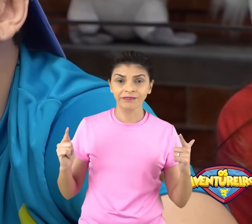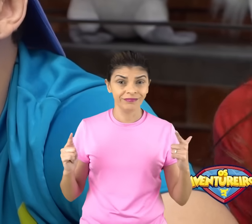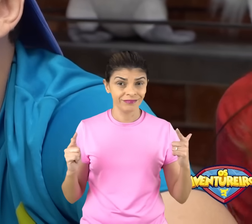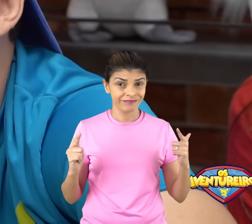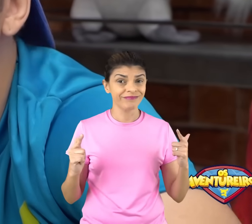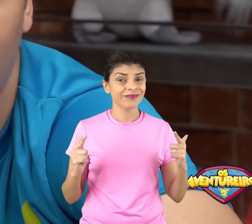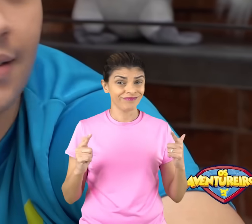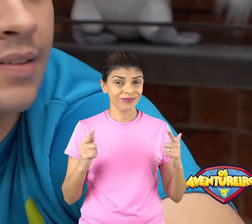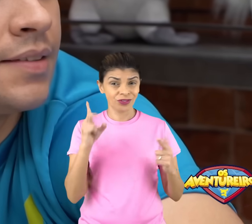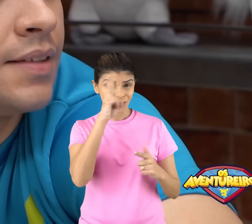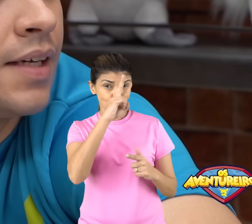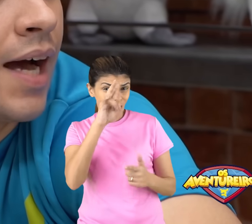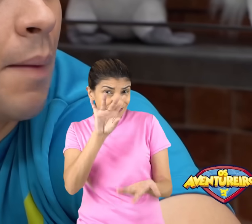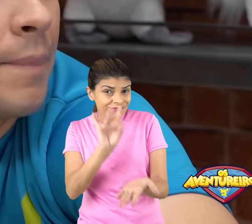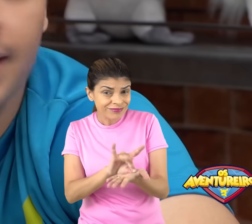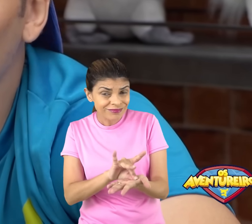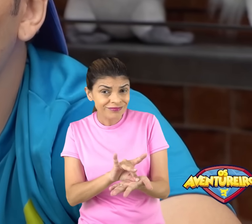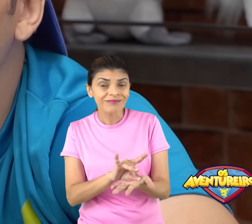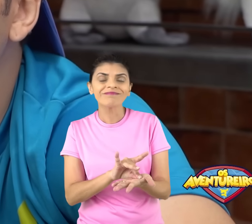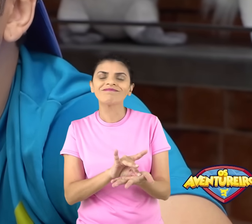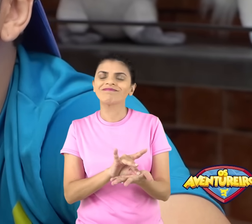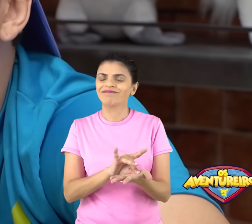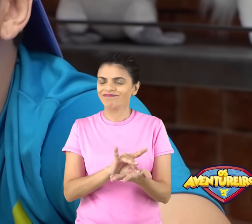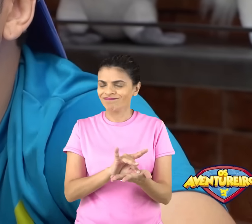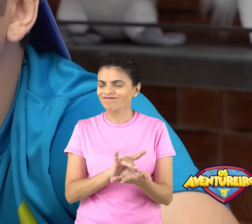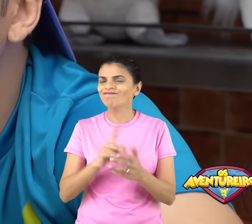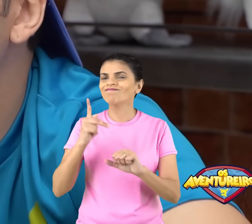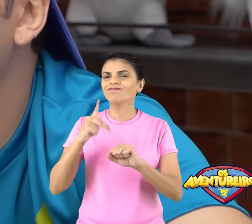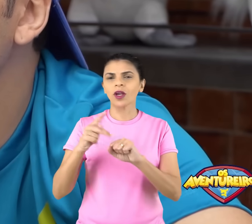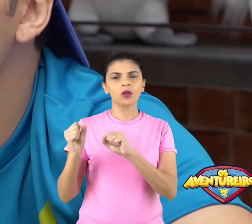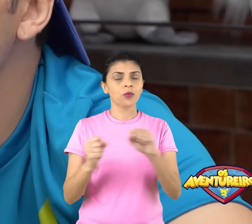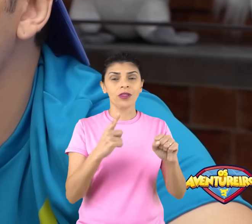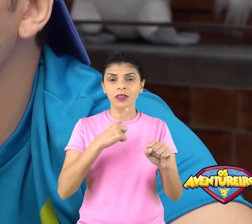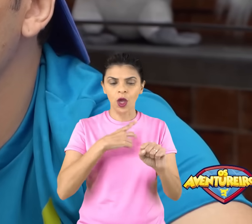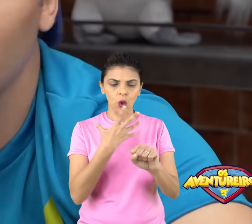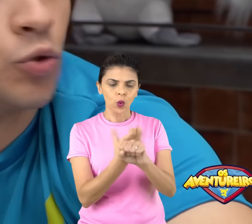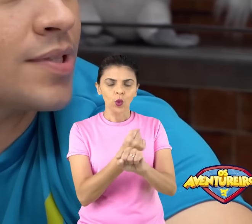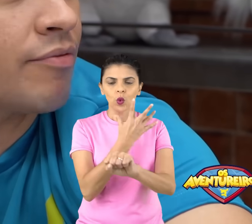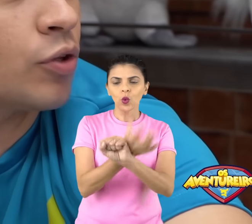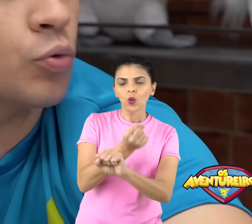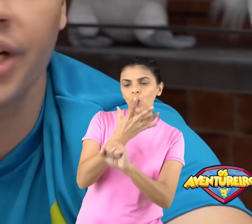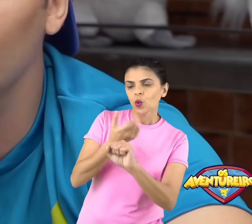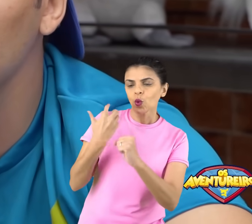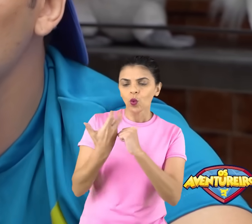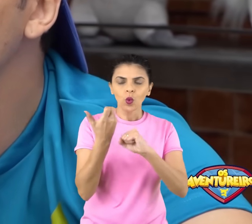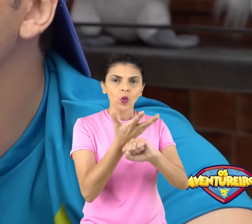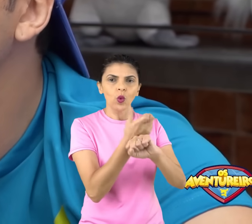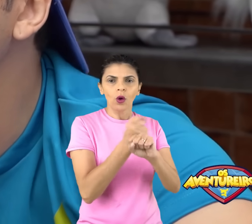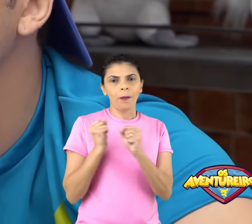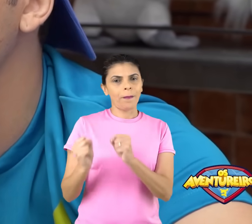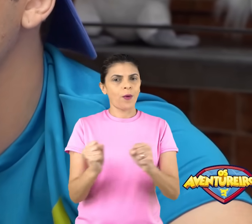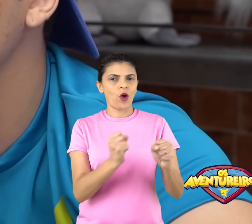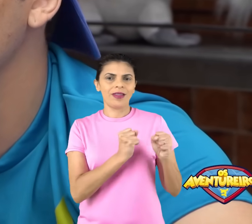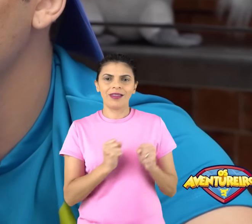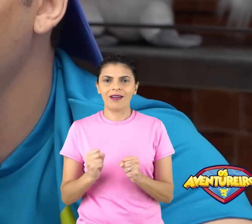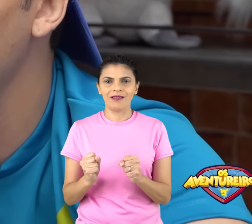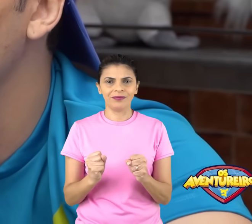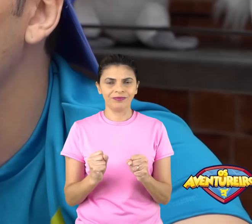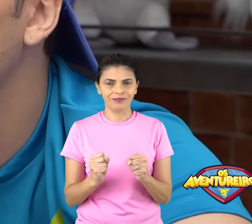se a lenda tiver certa, a Pedra do Poder Colorida tem todos os poderes dos aventureiros